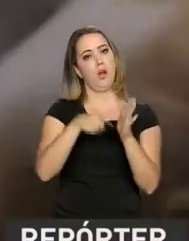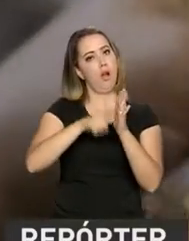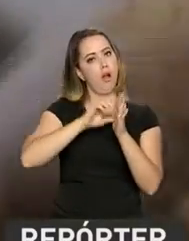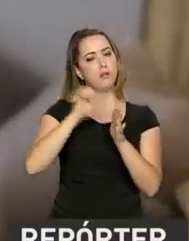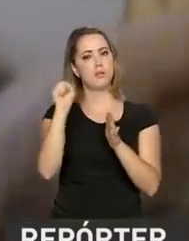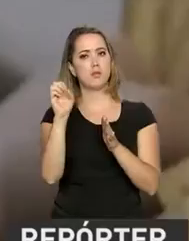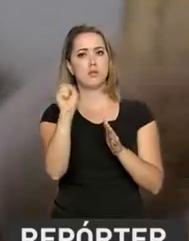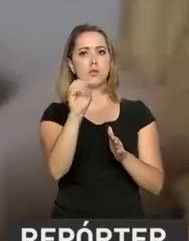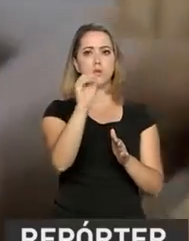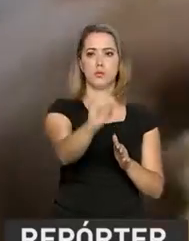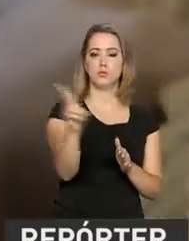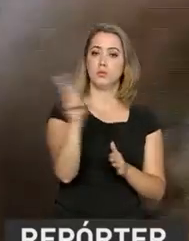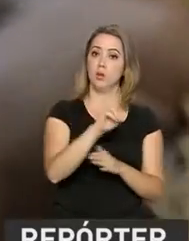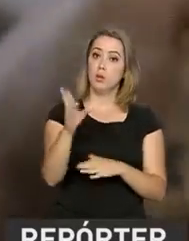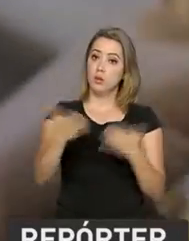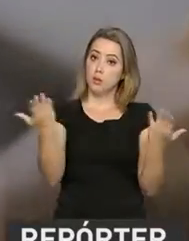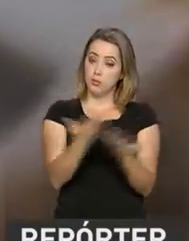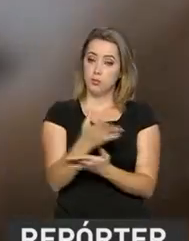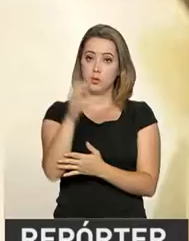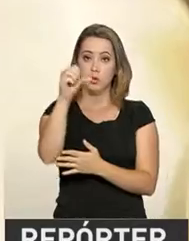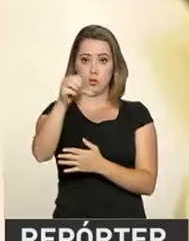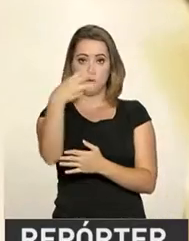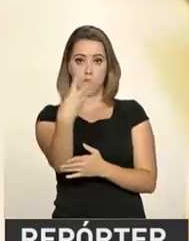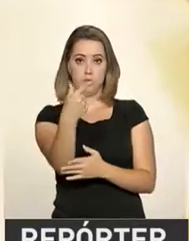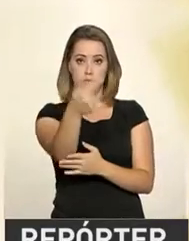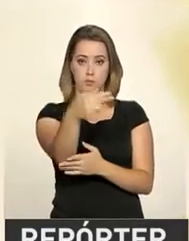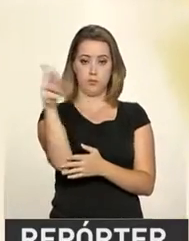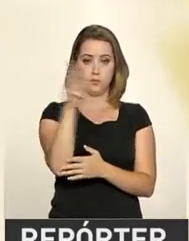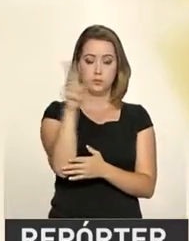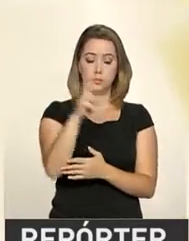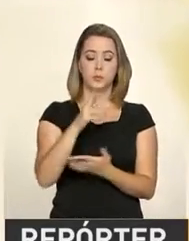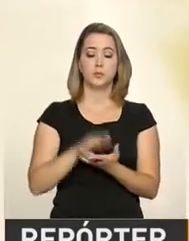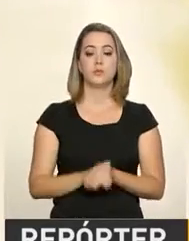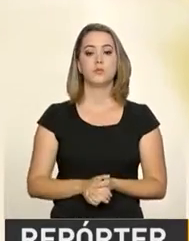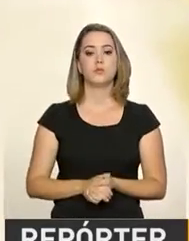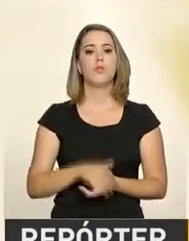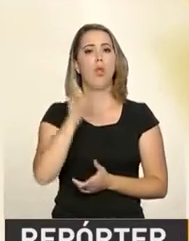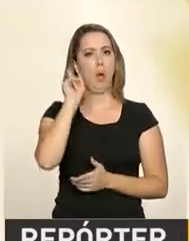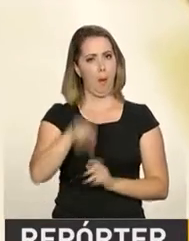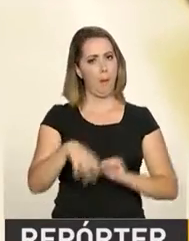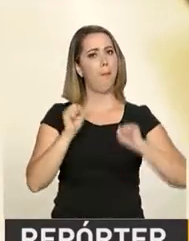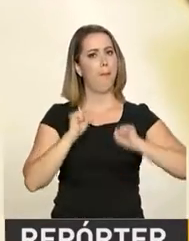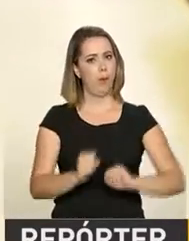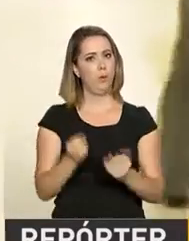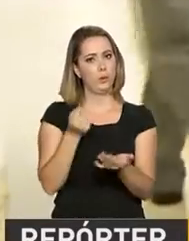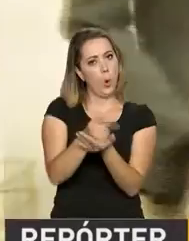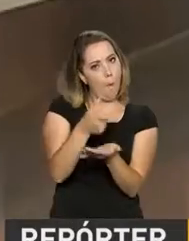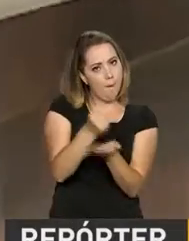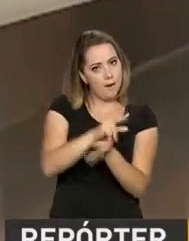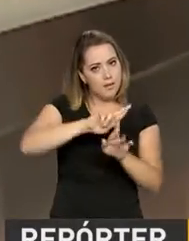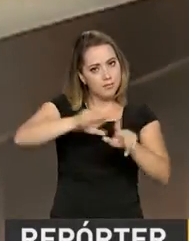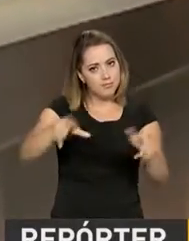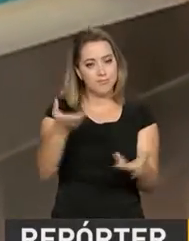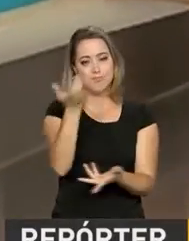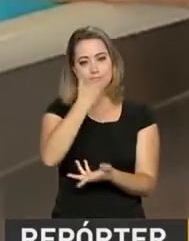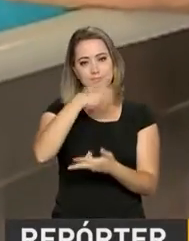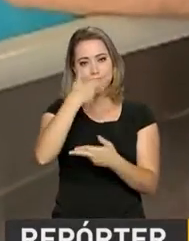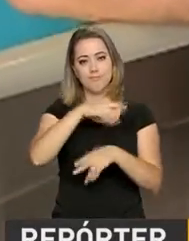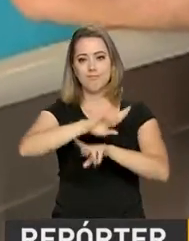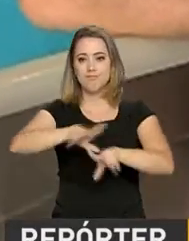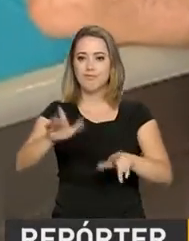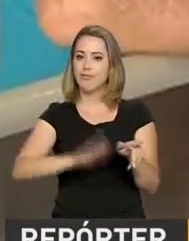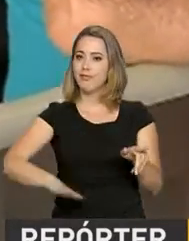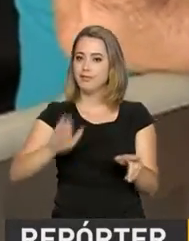reais para 937 reais dada até mergulho mas tudo tinha a criança na realmente não é